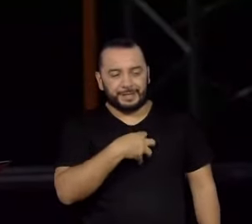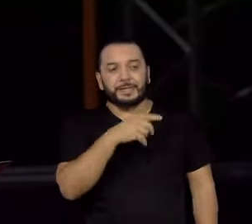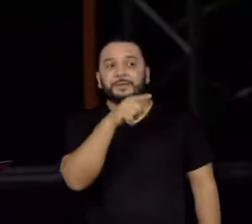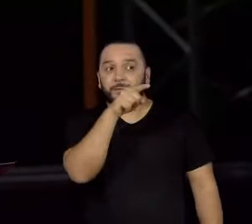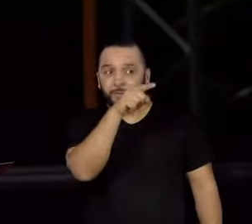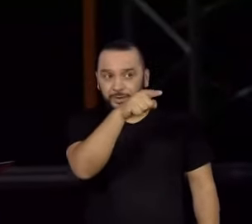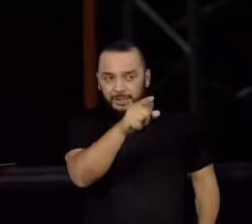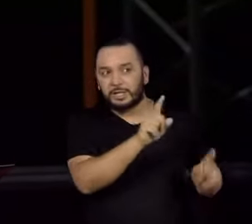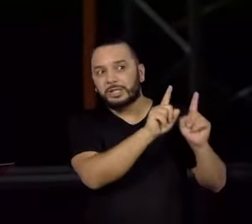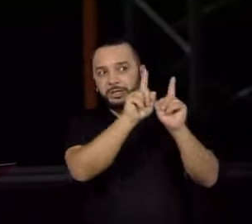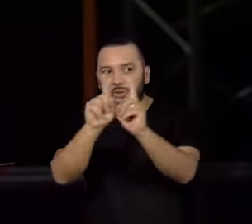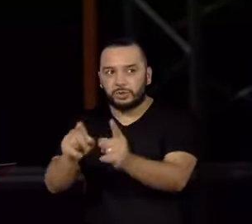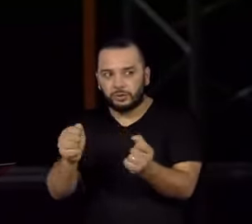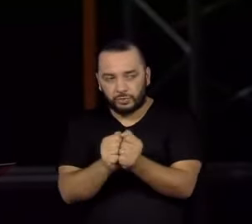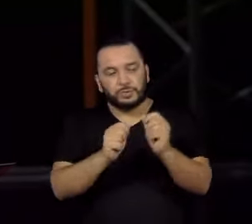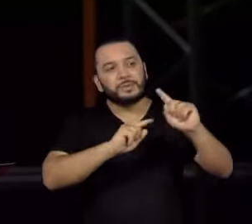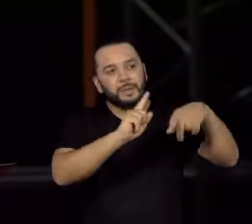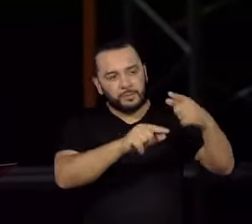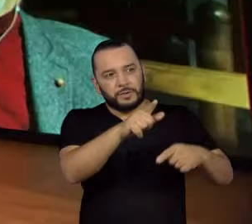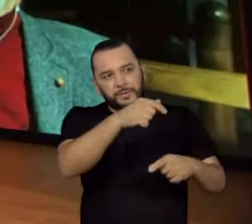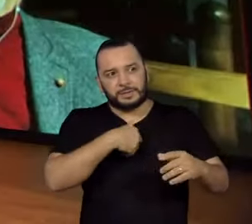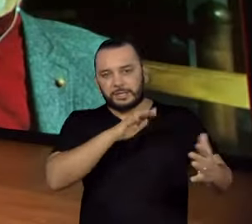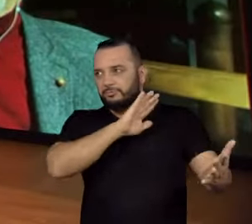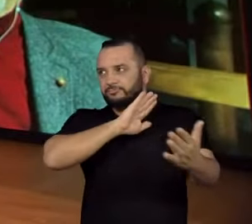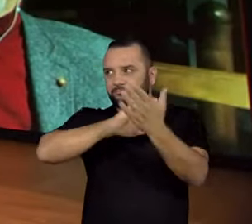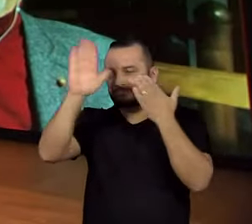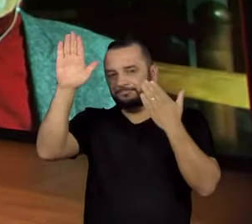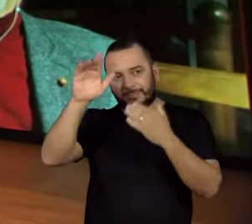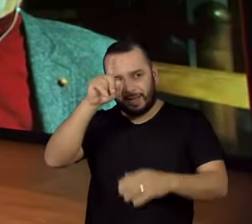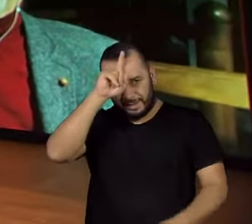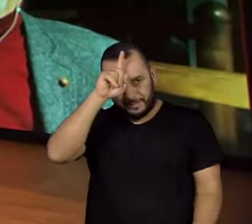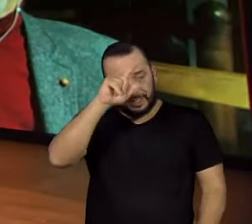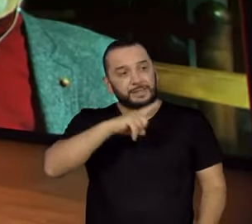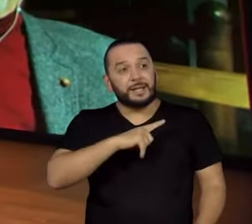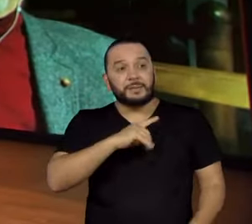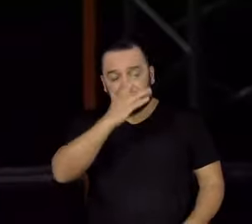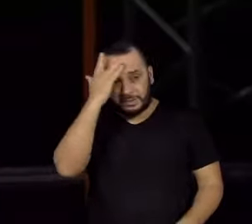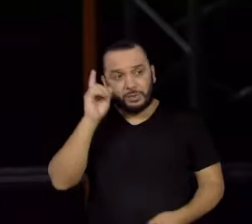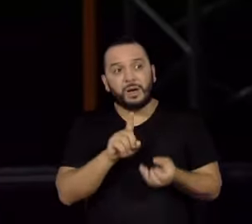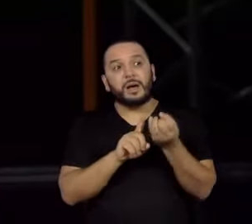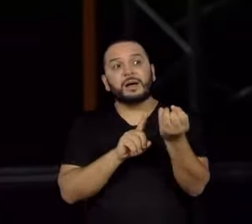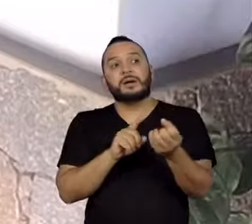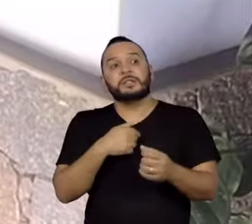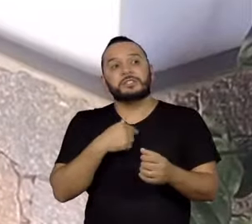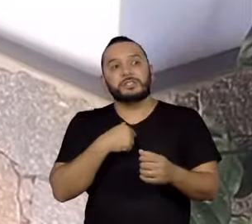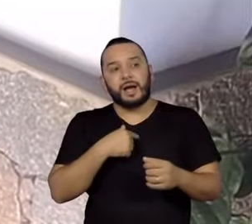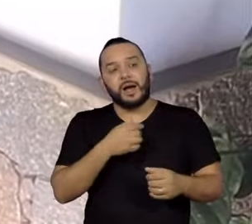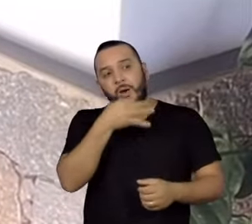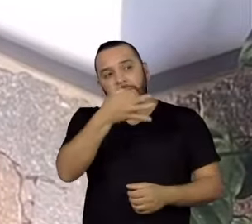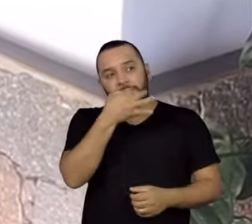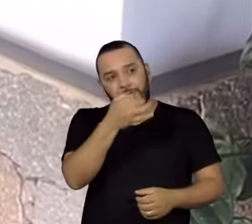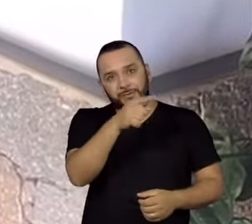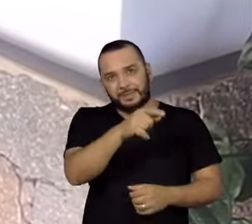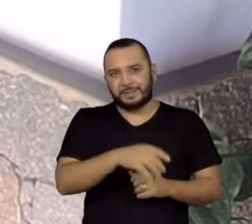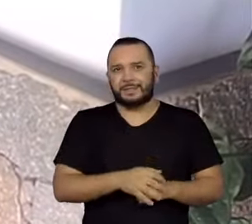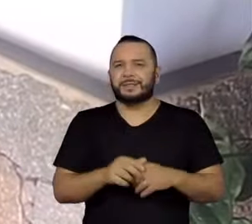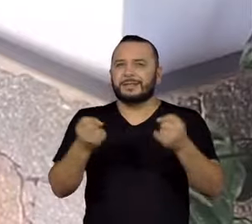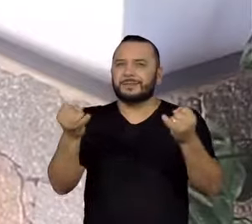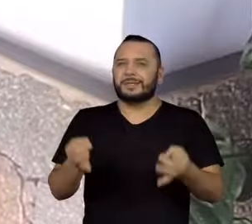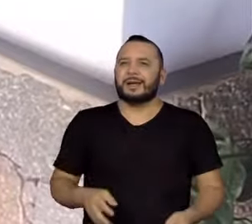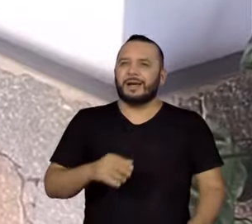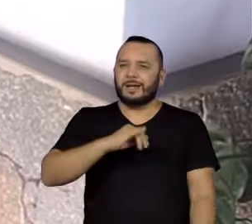Alemanha, né? E a gente tem um depoimento de um companheiro seu desde aquela época. Vamos ver? Falar sobre Júlio